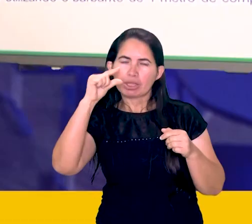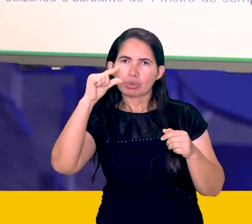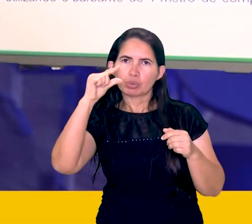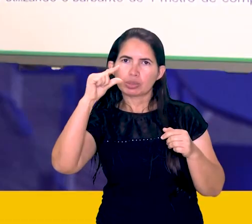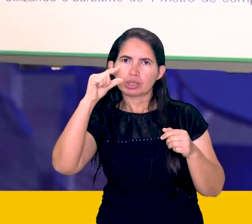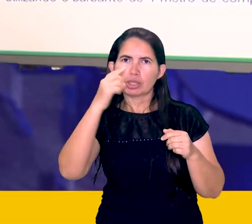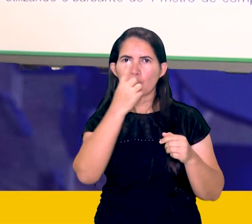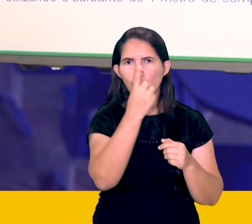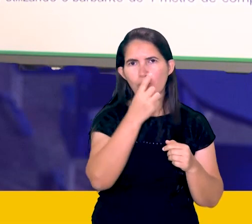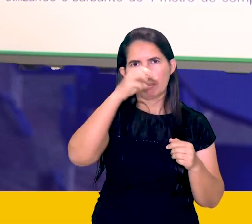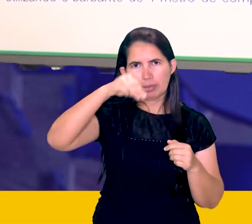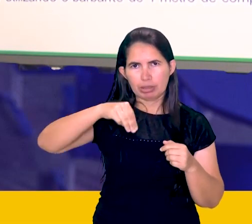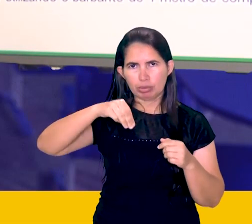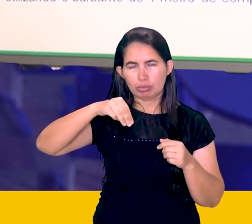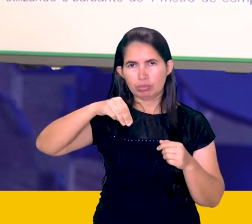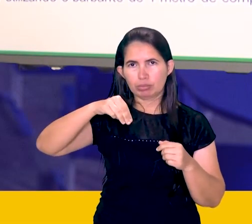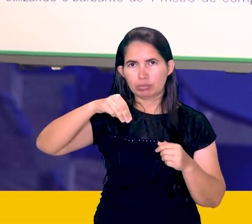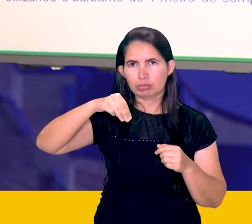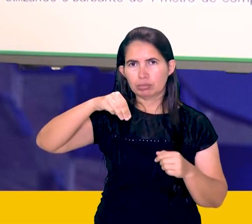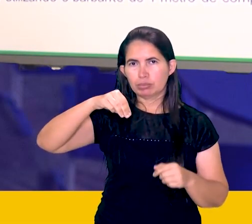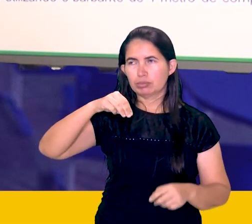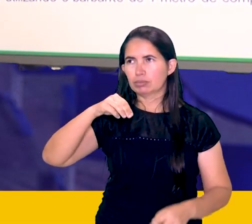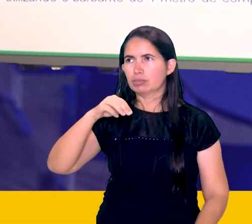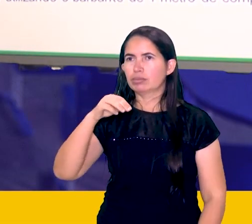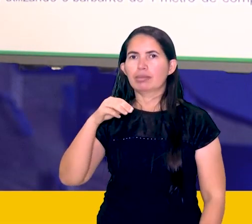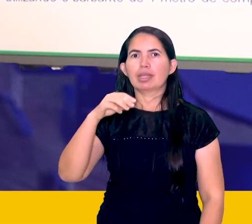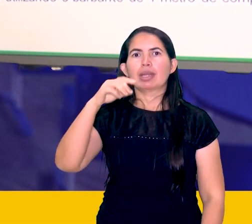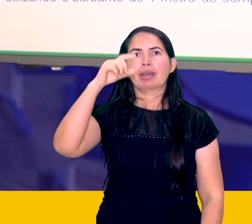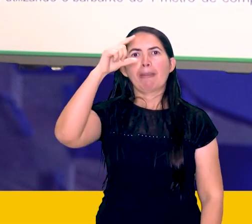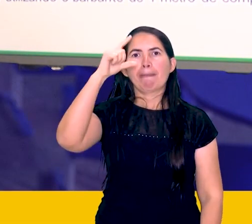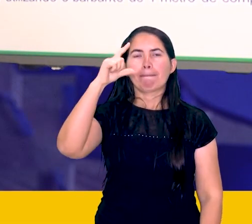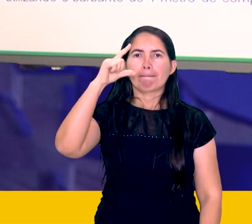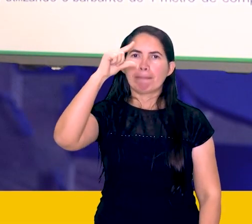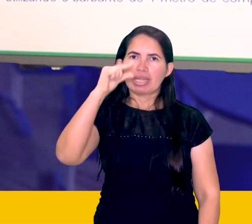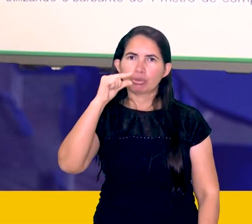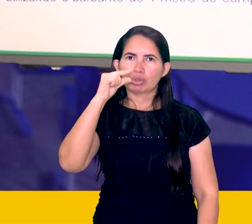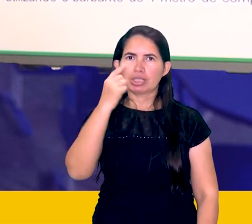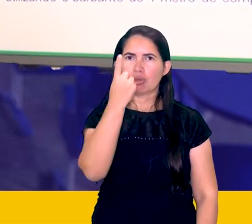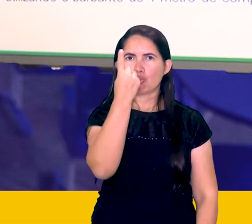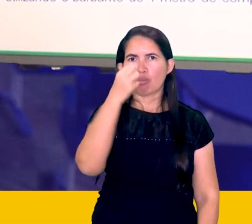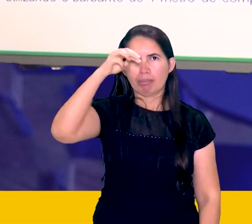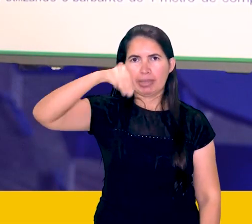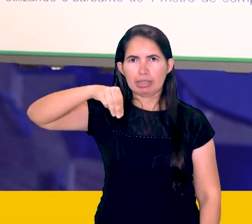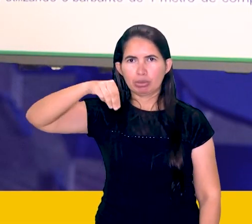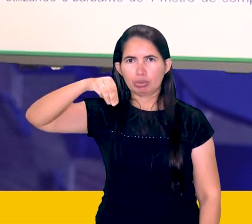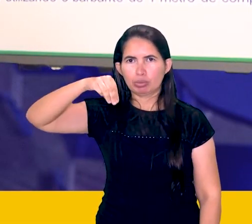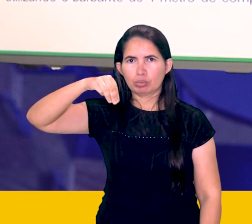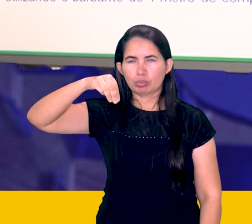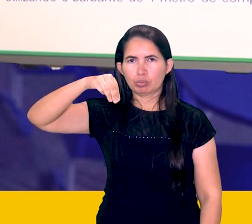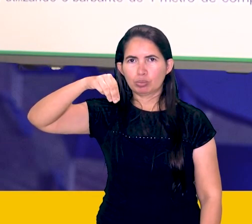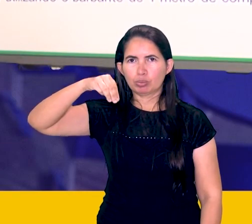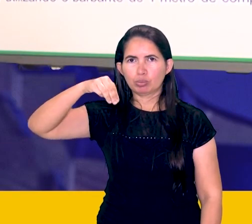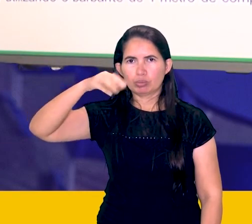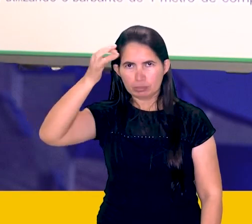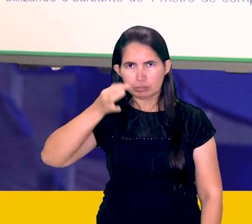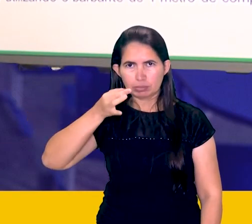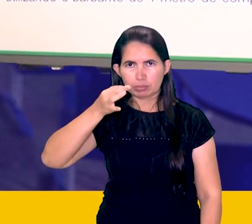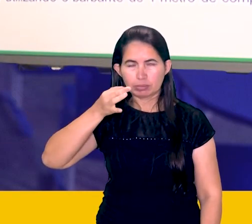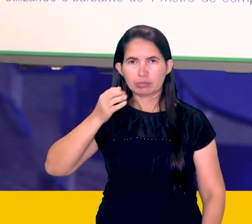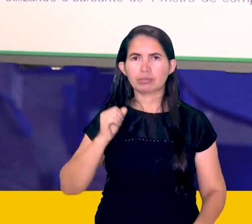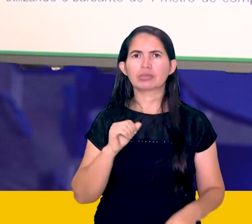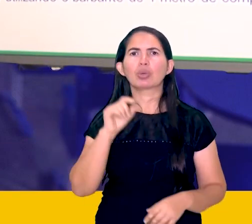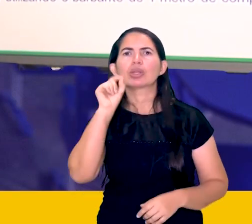metro. Atentem para essas palavras. Menos de 1 metro. Tá